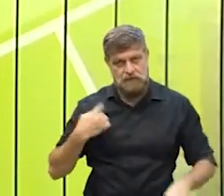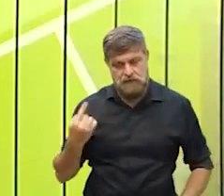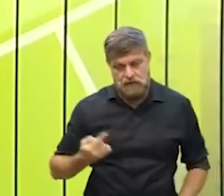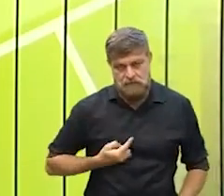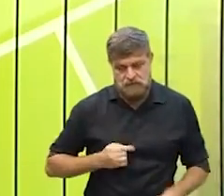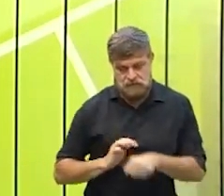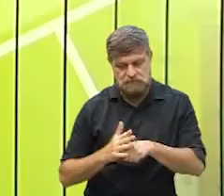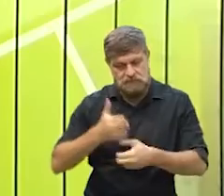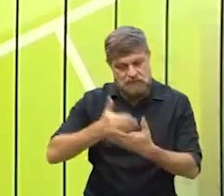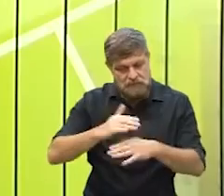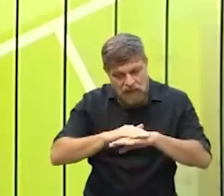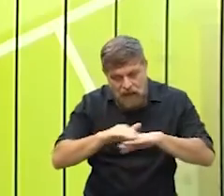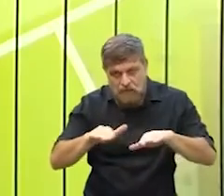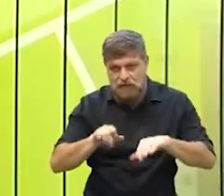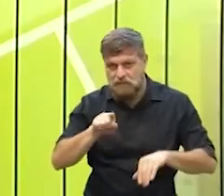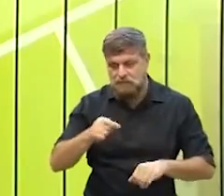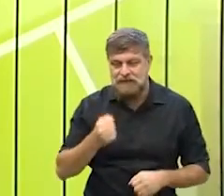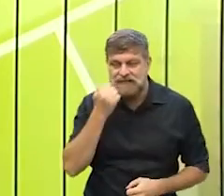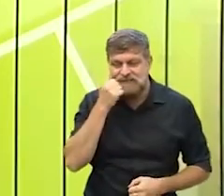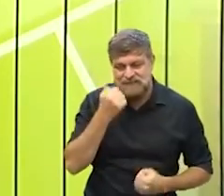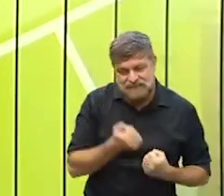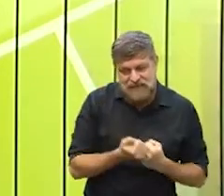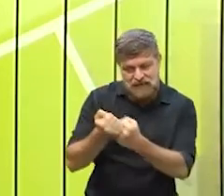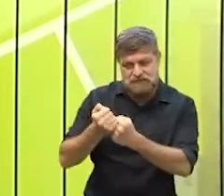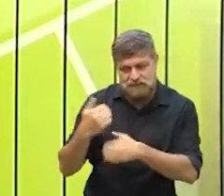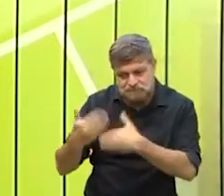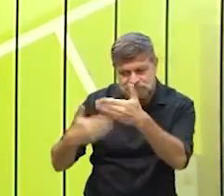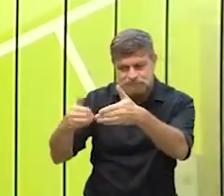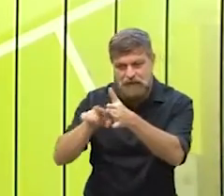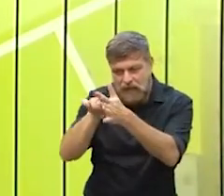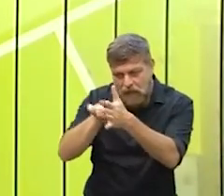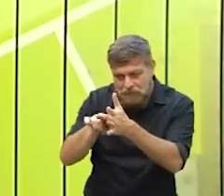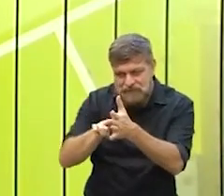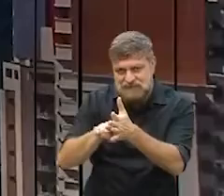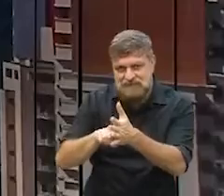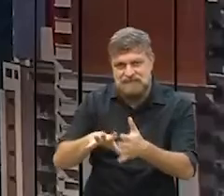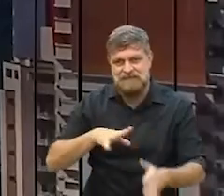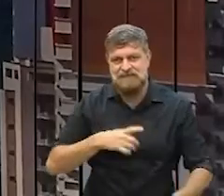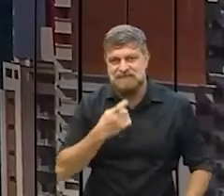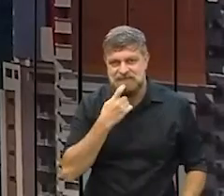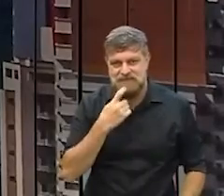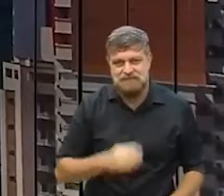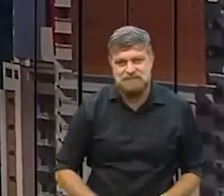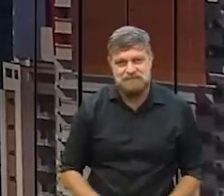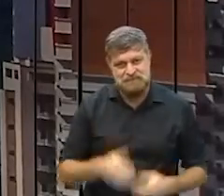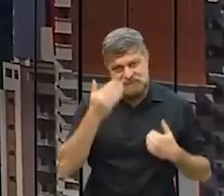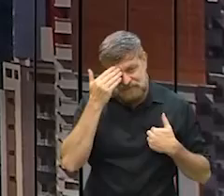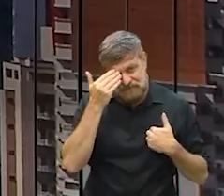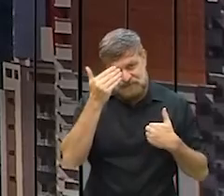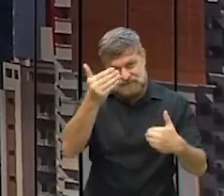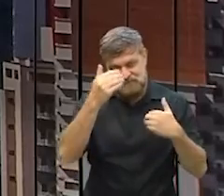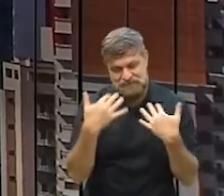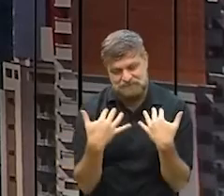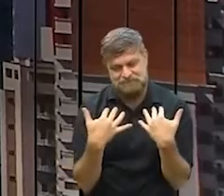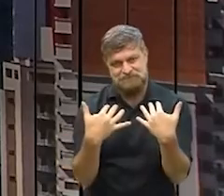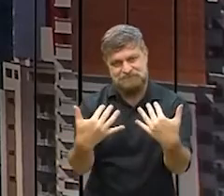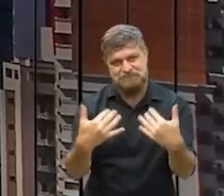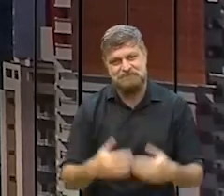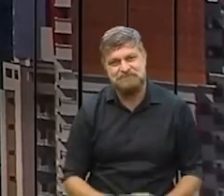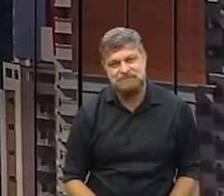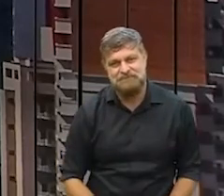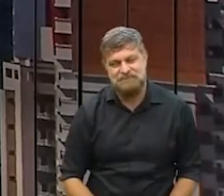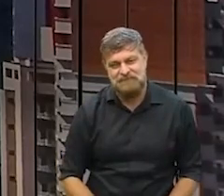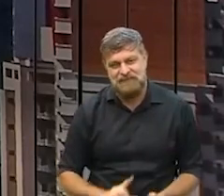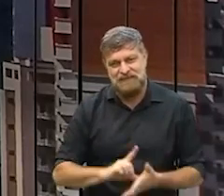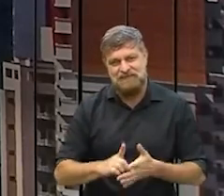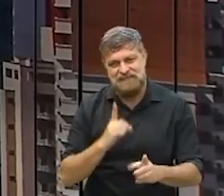superar essa fase, mas ajudar a ciência a avançar na pesquisa aqui em Campinas. Muito obrigada pela sua companhia e